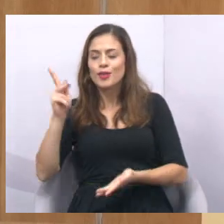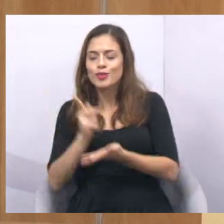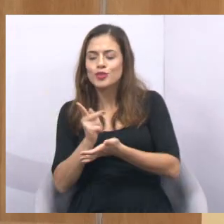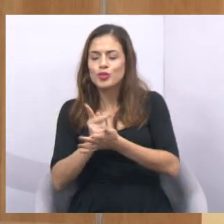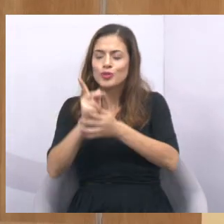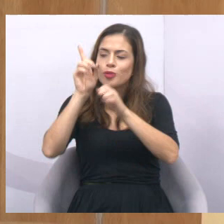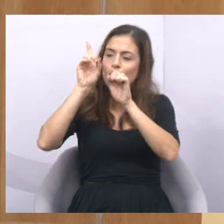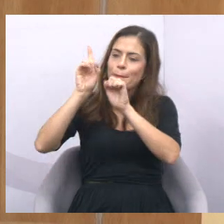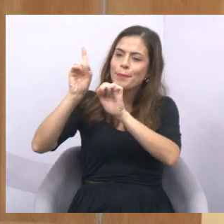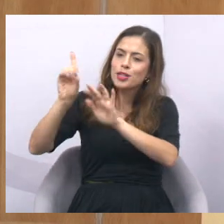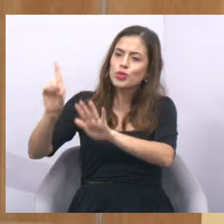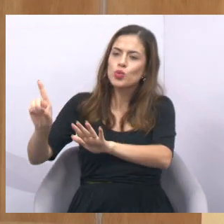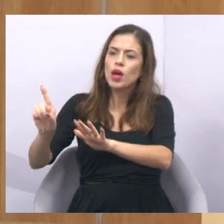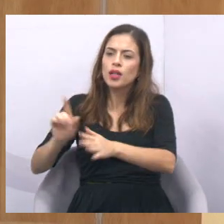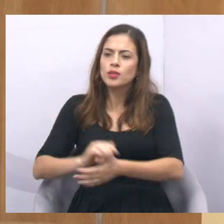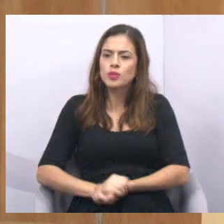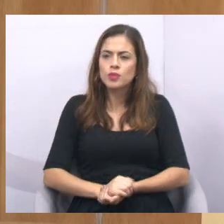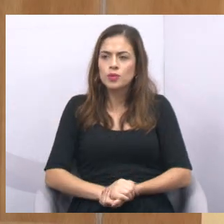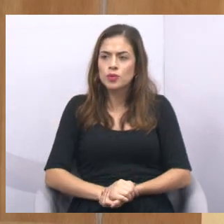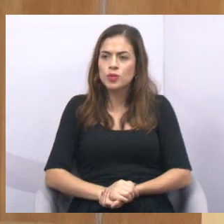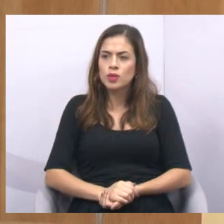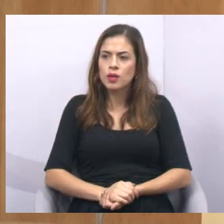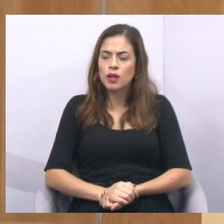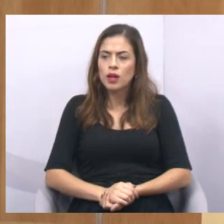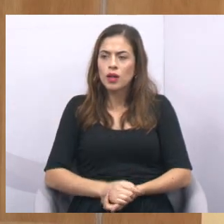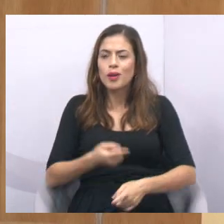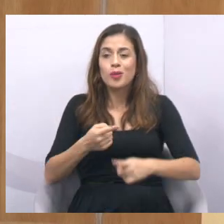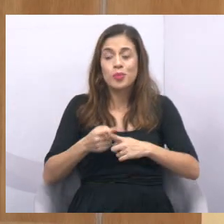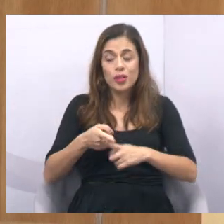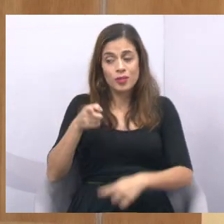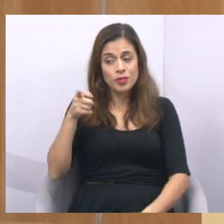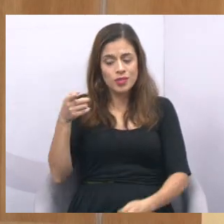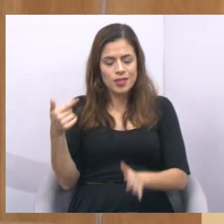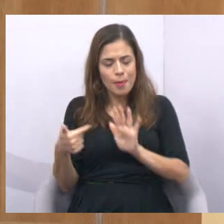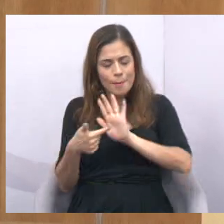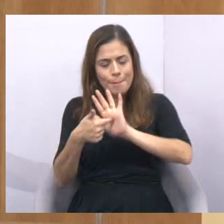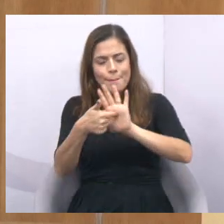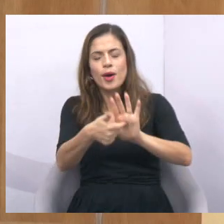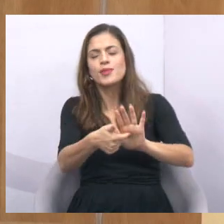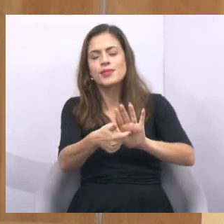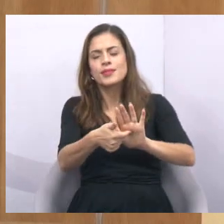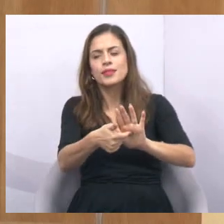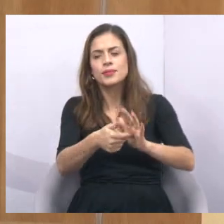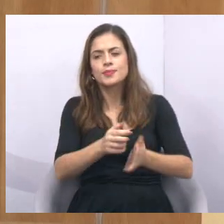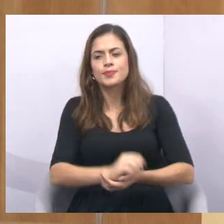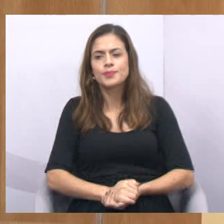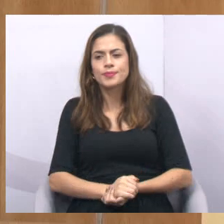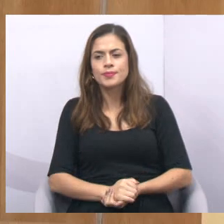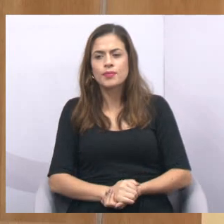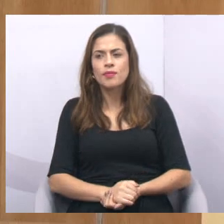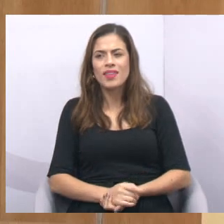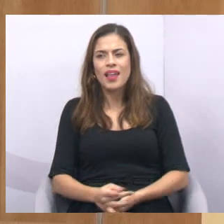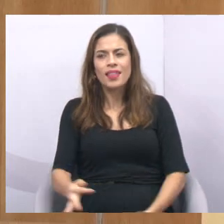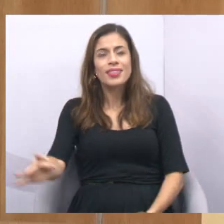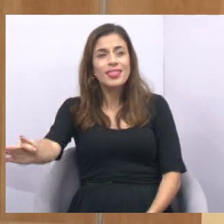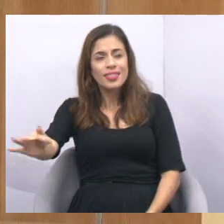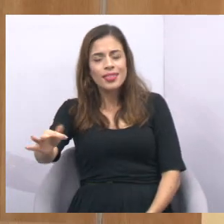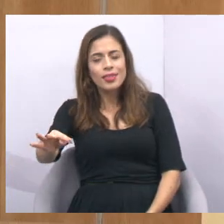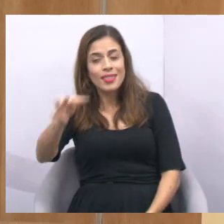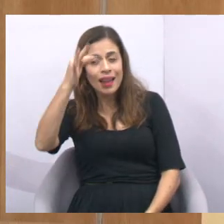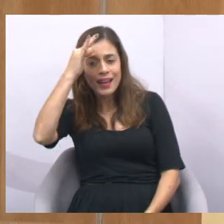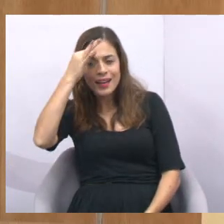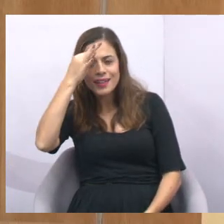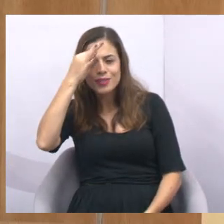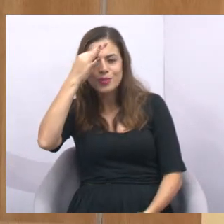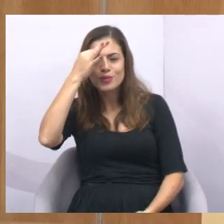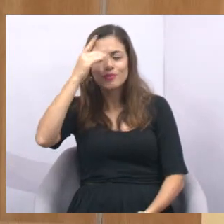abençoando, porque você demonstra para nós que, embora o talento esteja